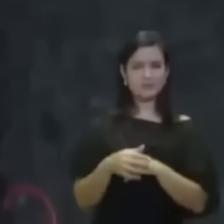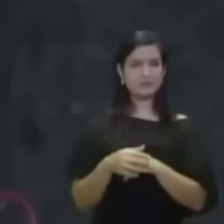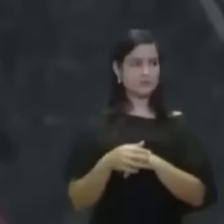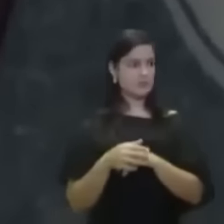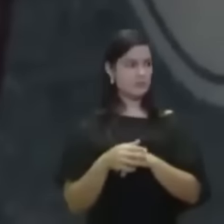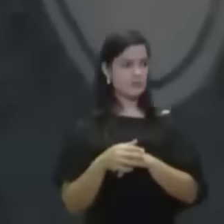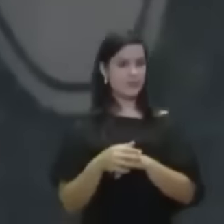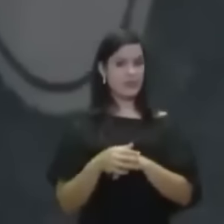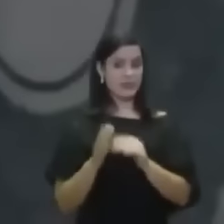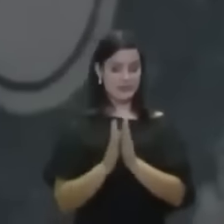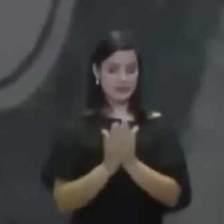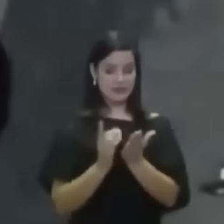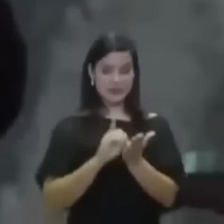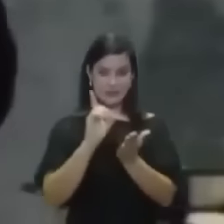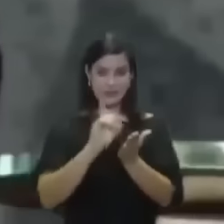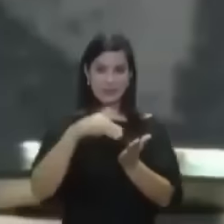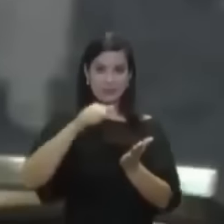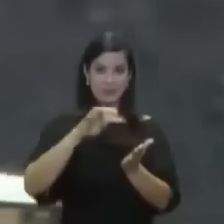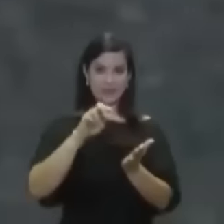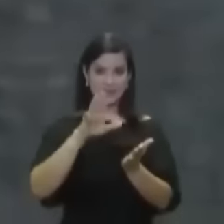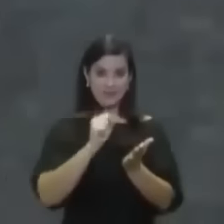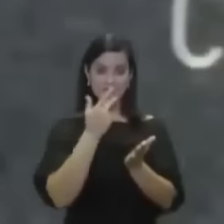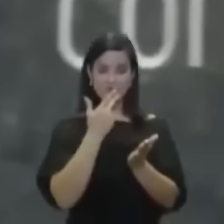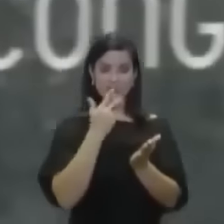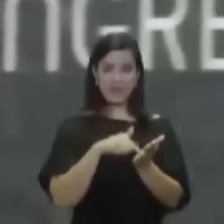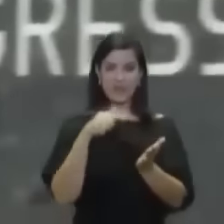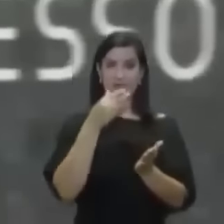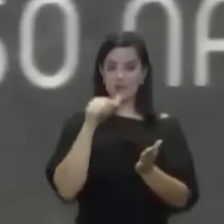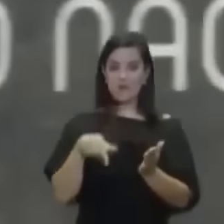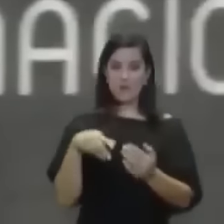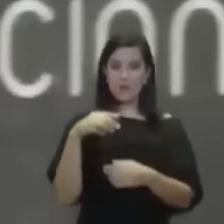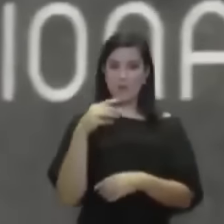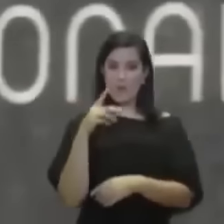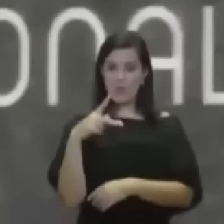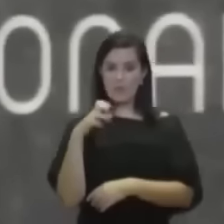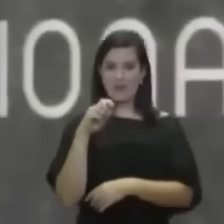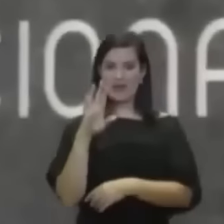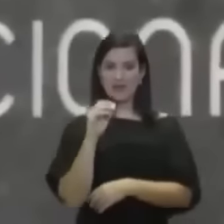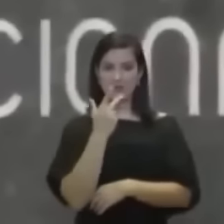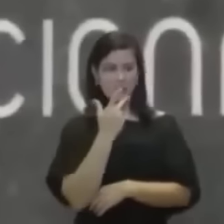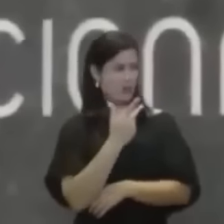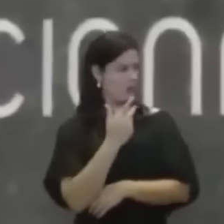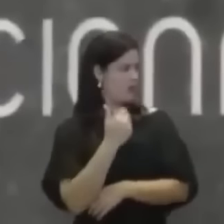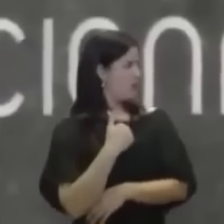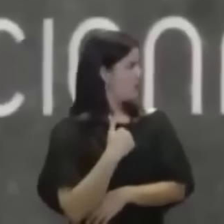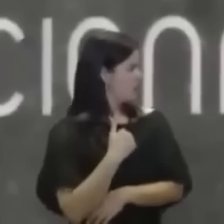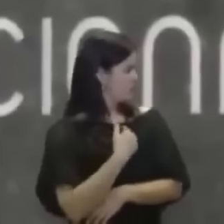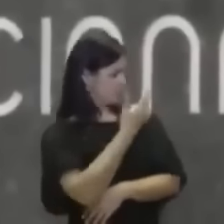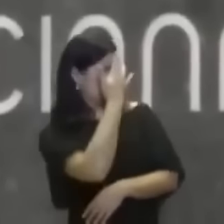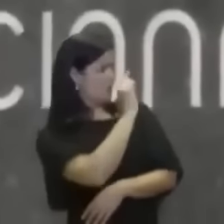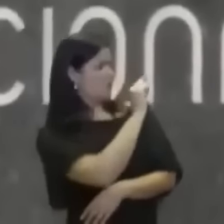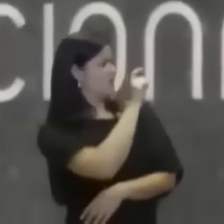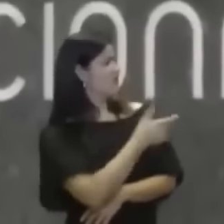e diz Mateus 26:70 que Pedro negou Jesus diante de todos, dizendo assim: eu não sei